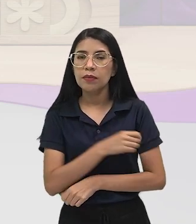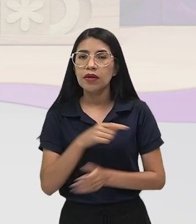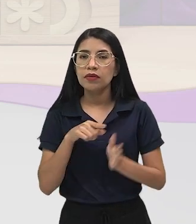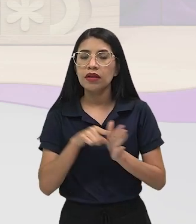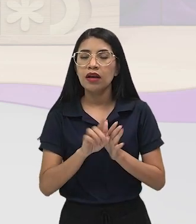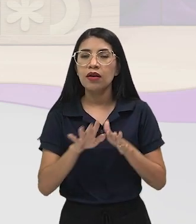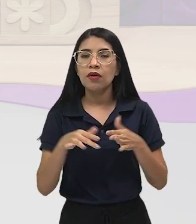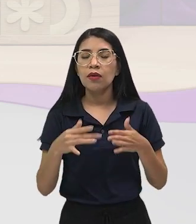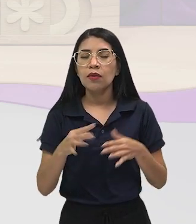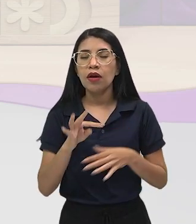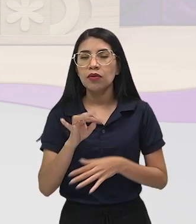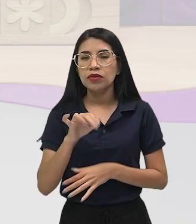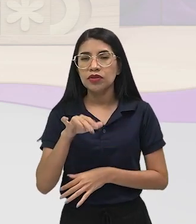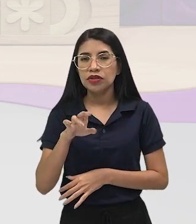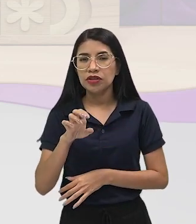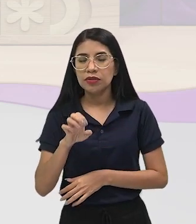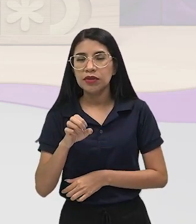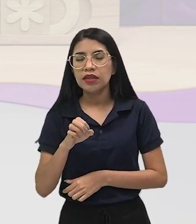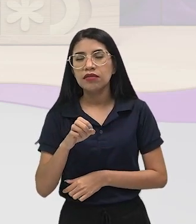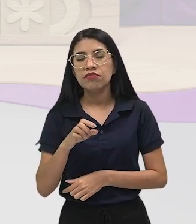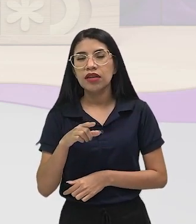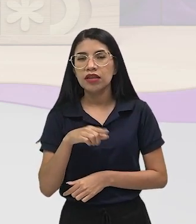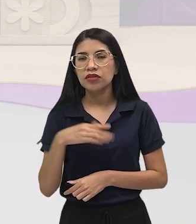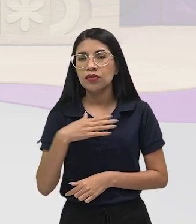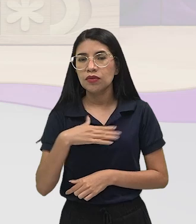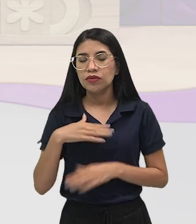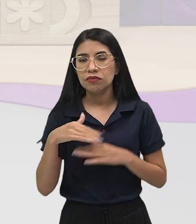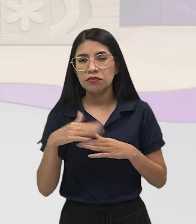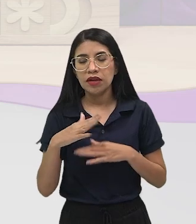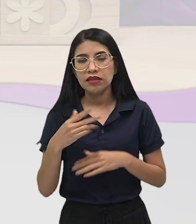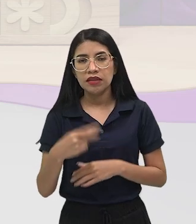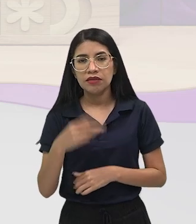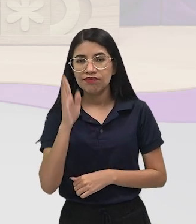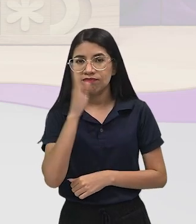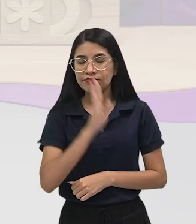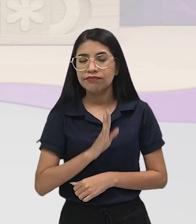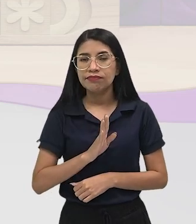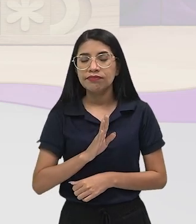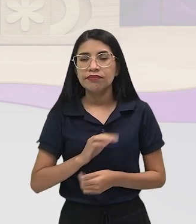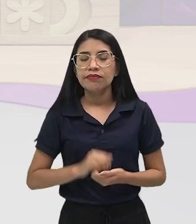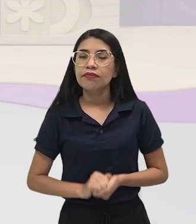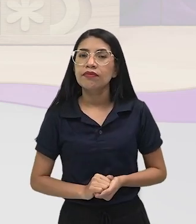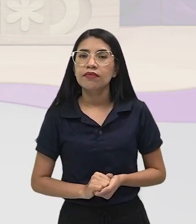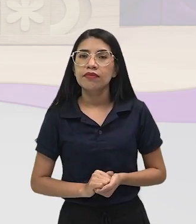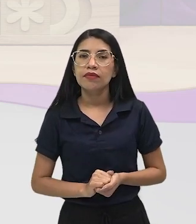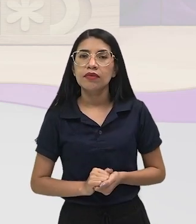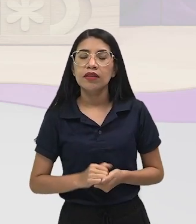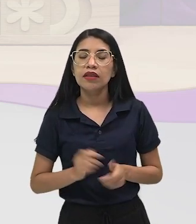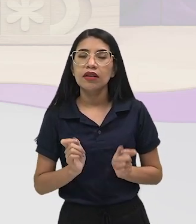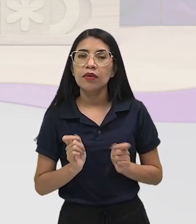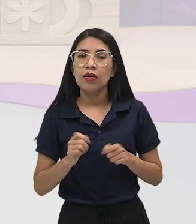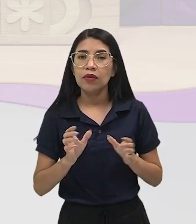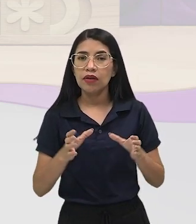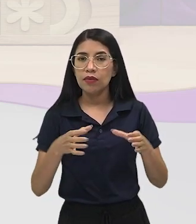qual time eles torcem no Brasil, então eu estou diante de uma